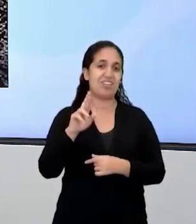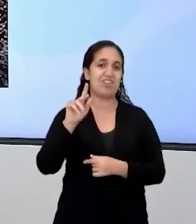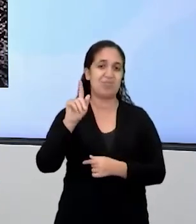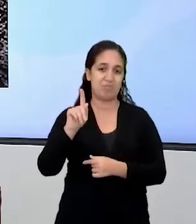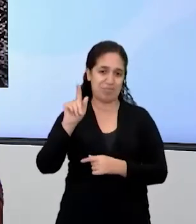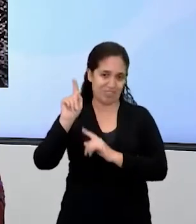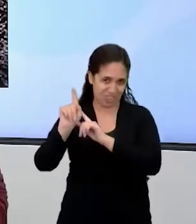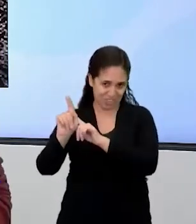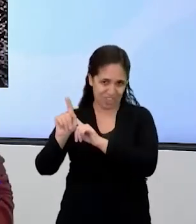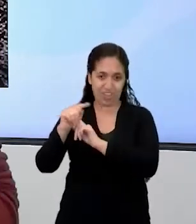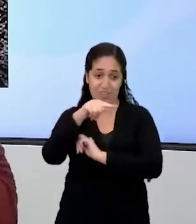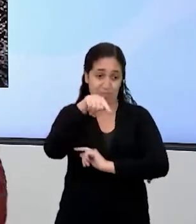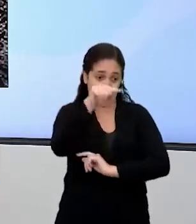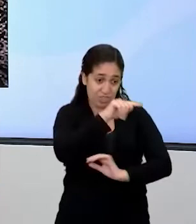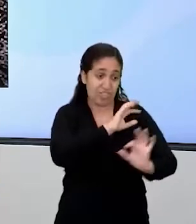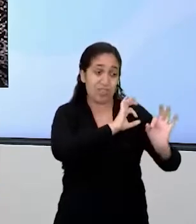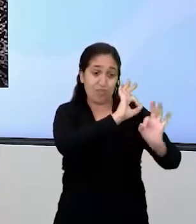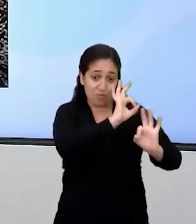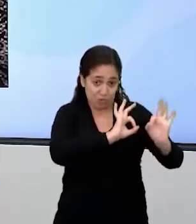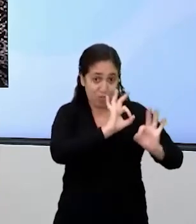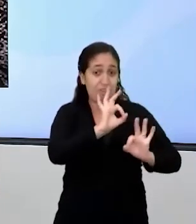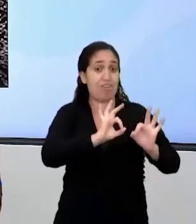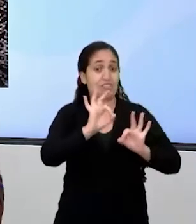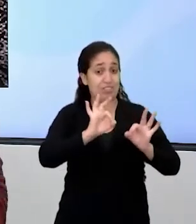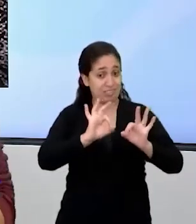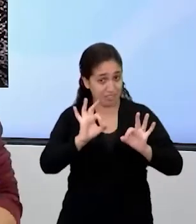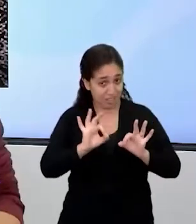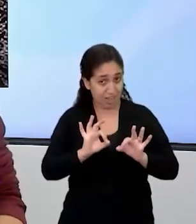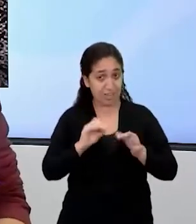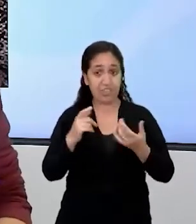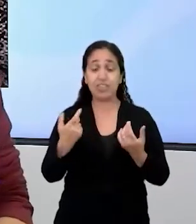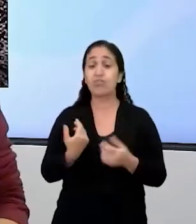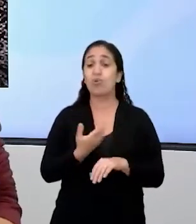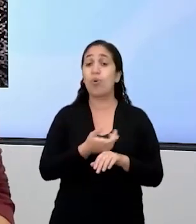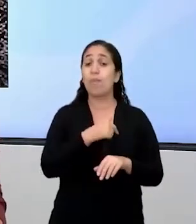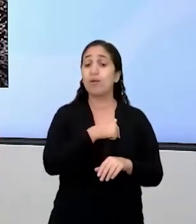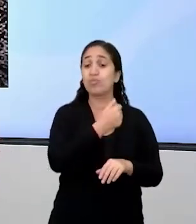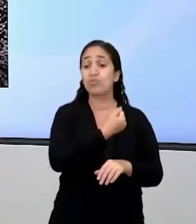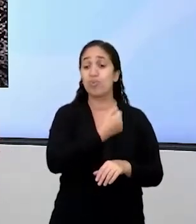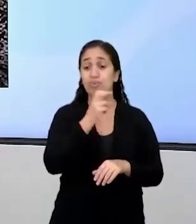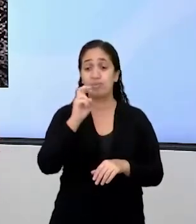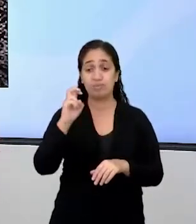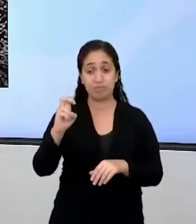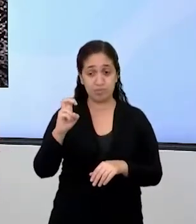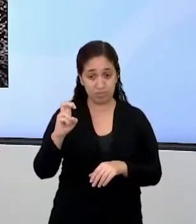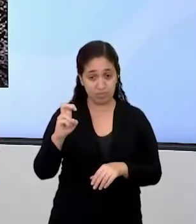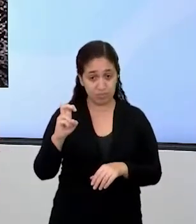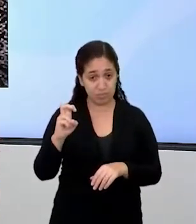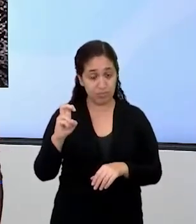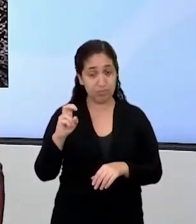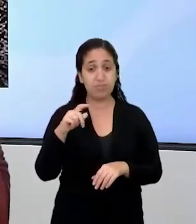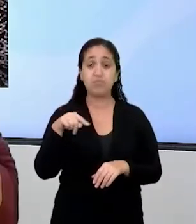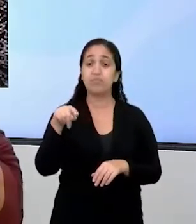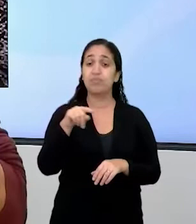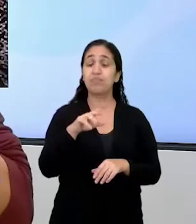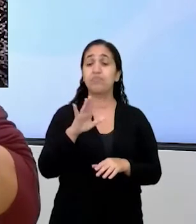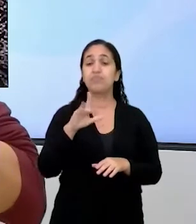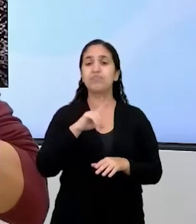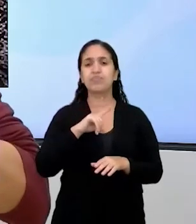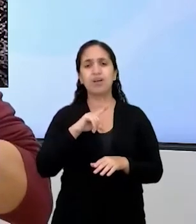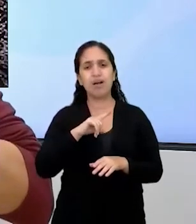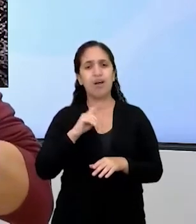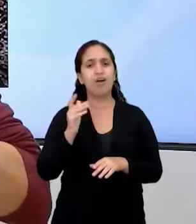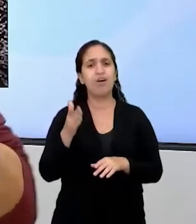totalmente organizado por vocês e pelo componente 5, vocês já terão